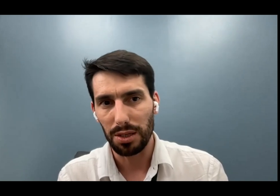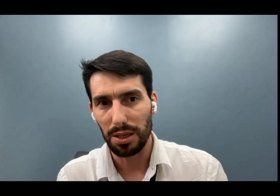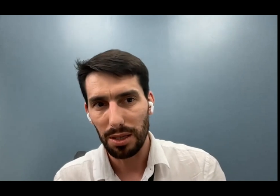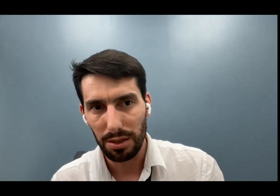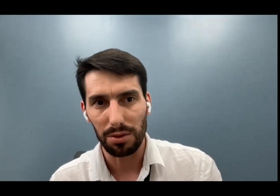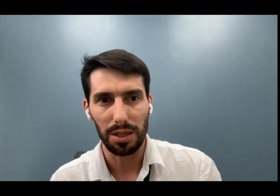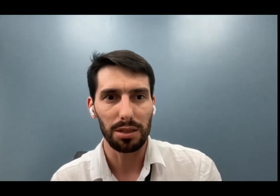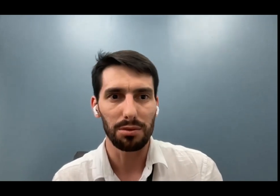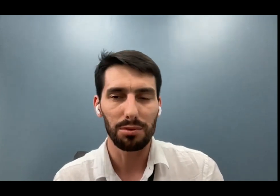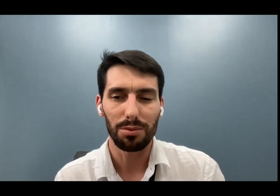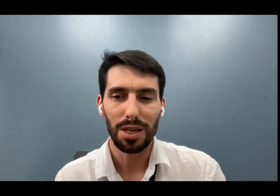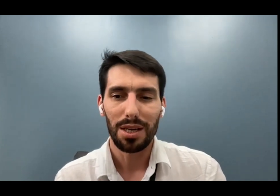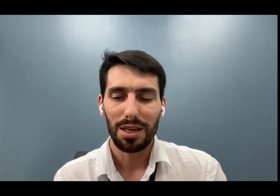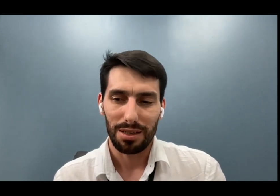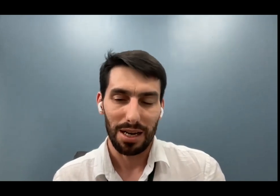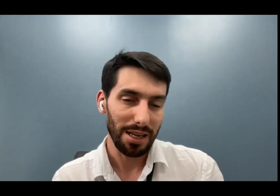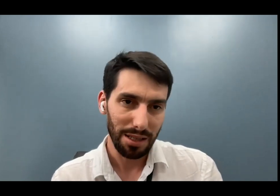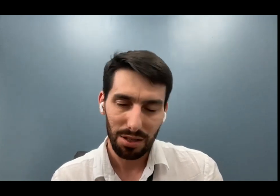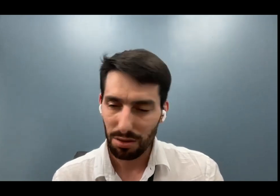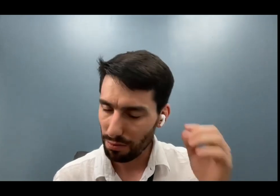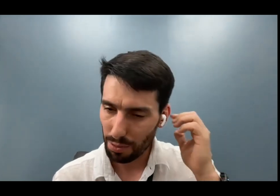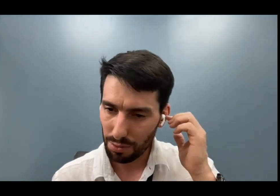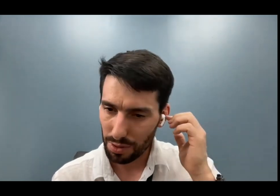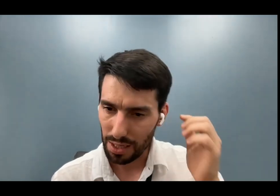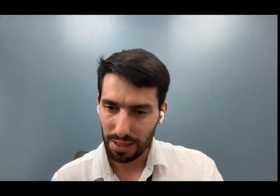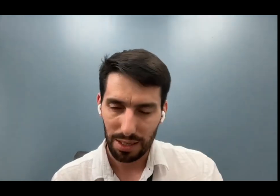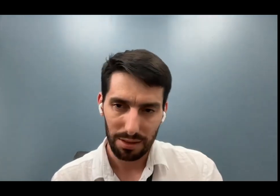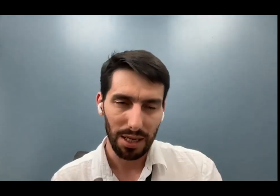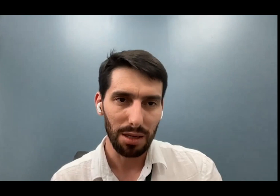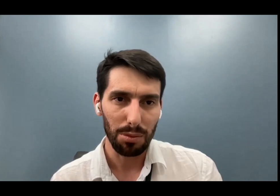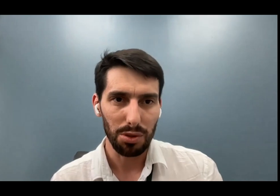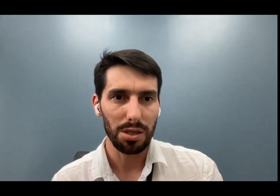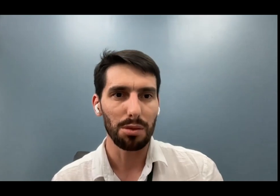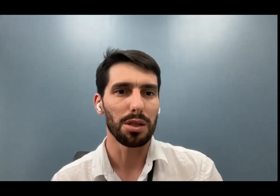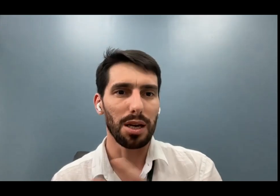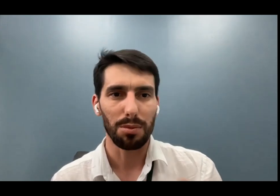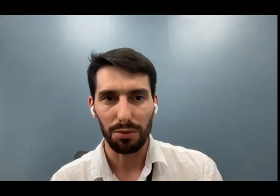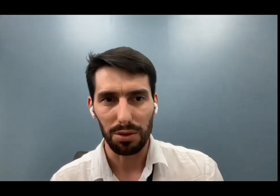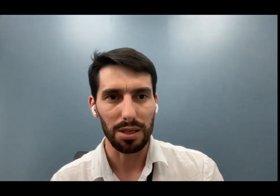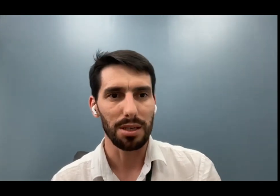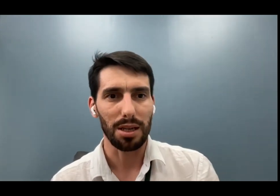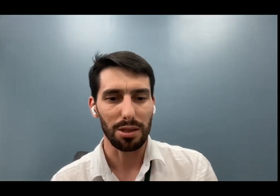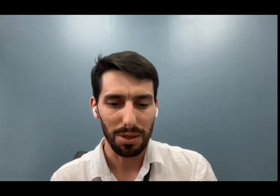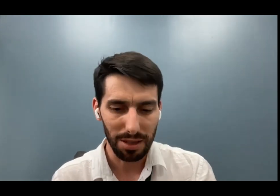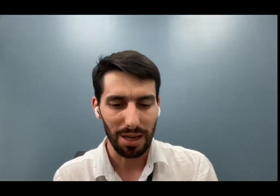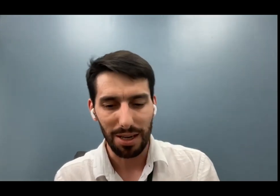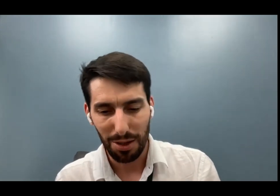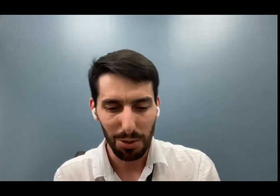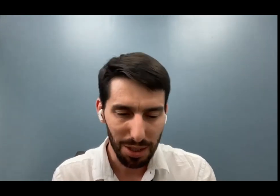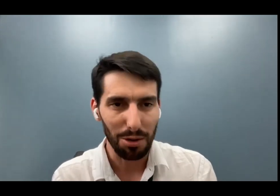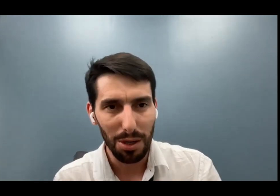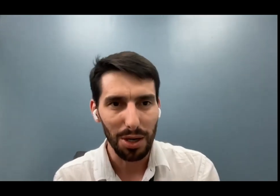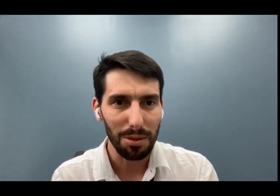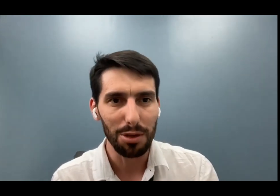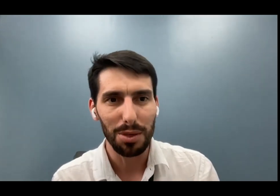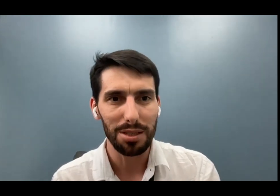tem outros que não, né? Então, aí entra de novo o ponto da equipe multidisciplinar, profissionais treinados para